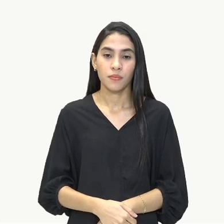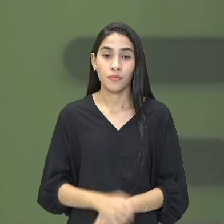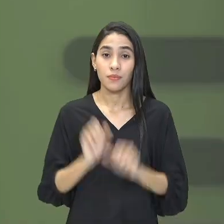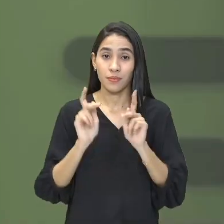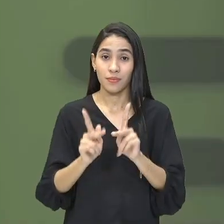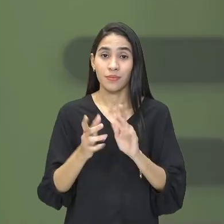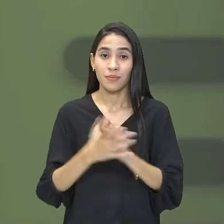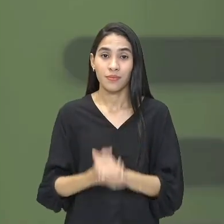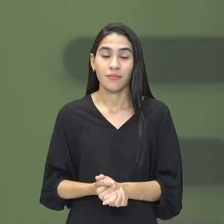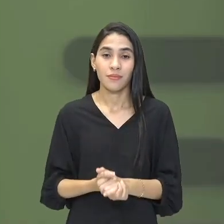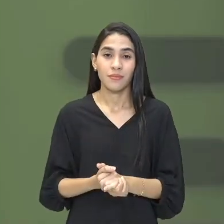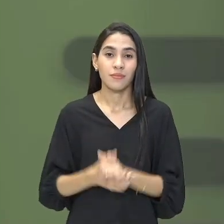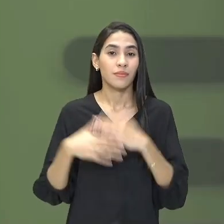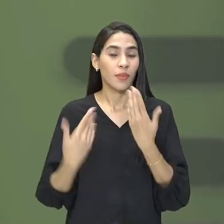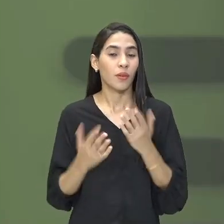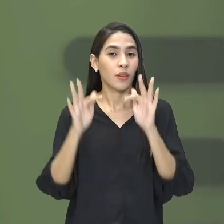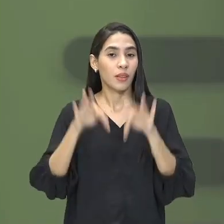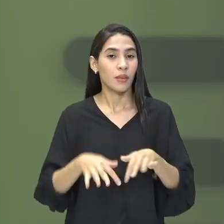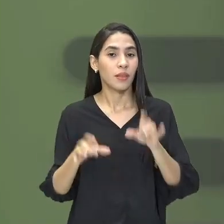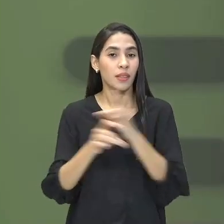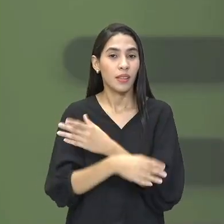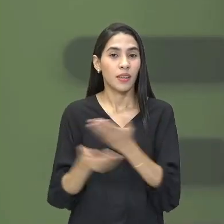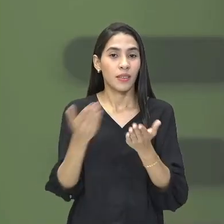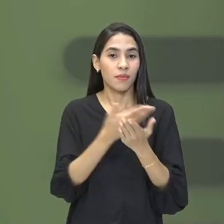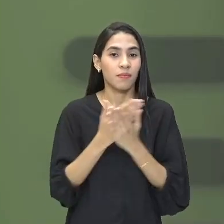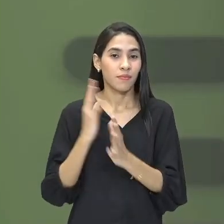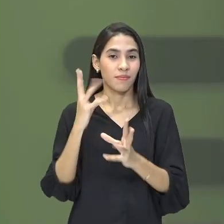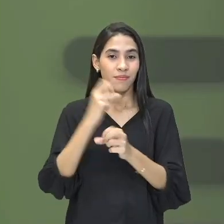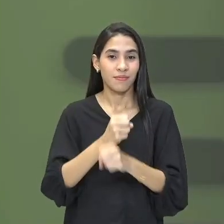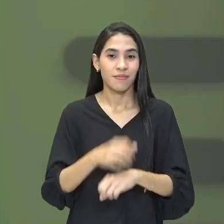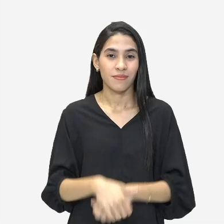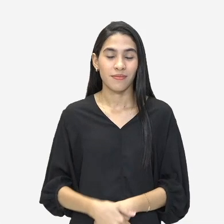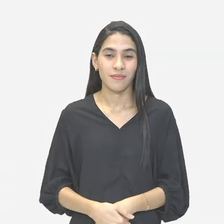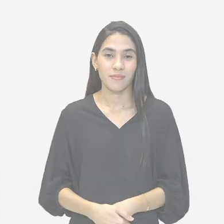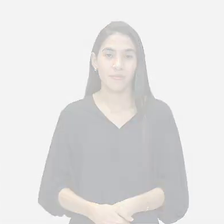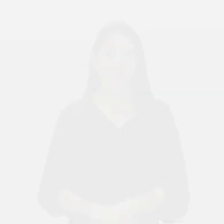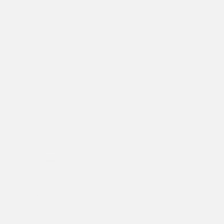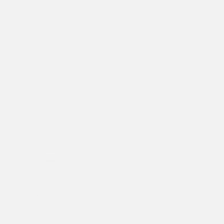Ok? E assim terminamos a nossa revisão de hoje.